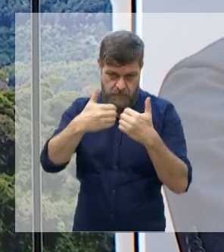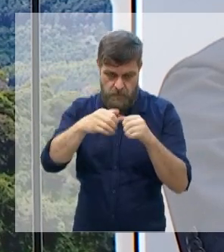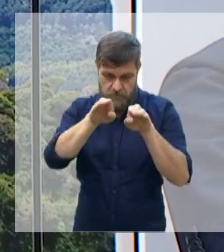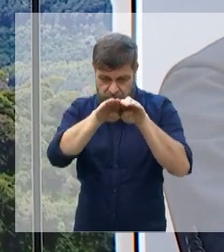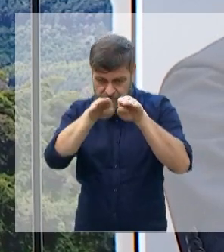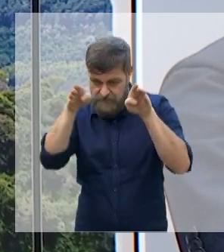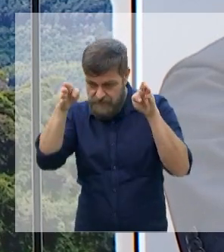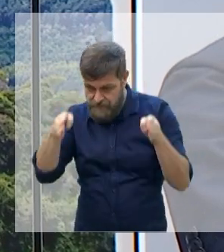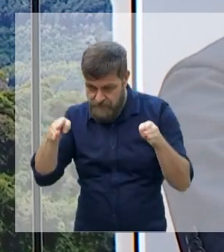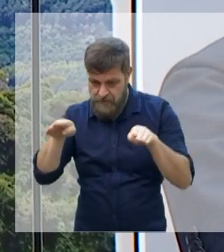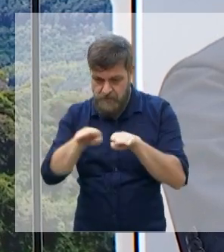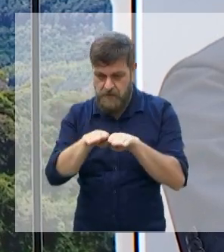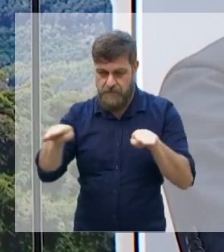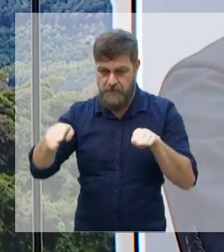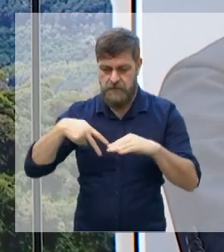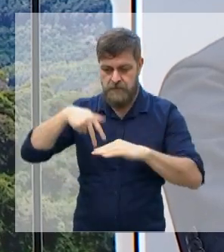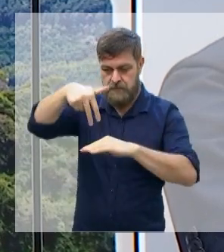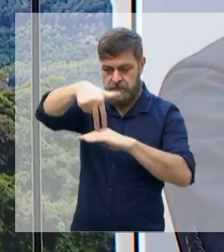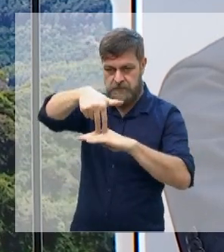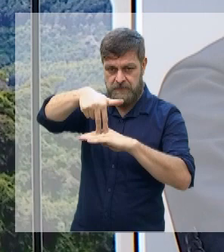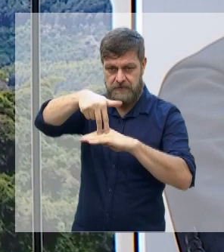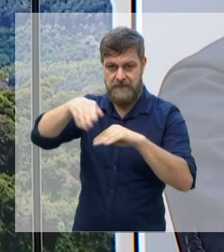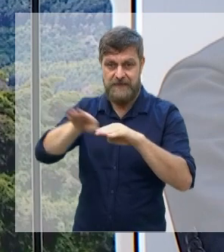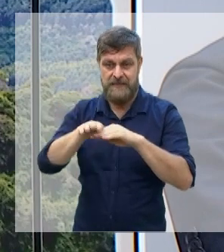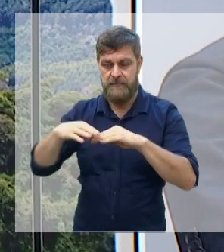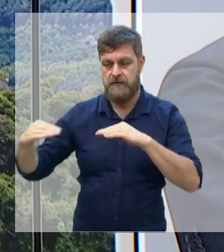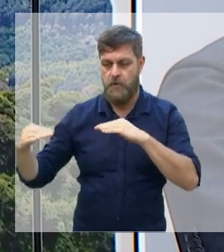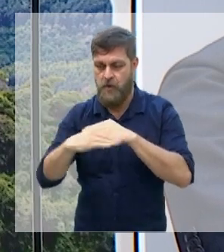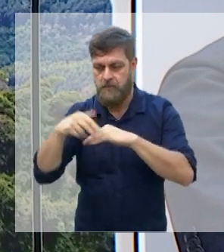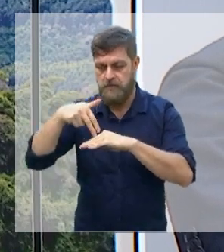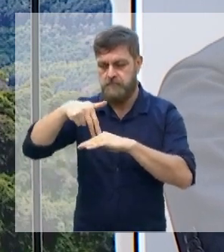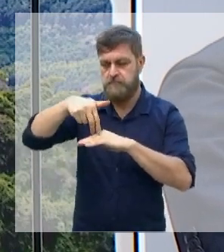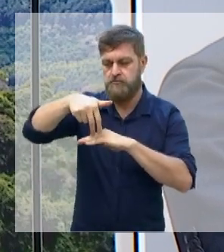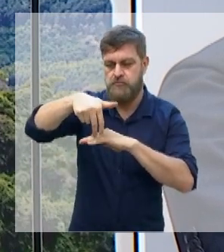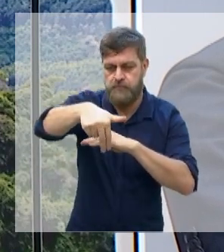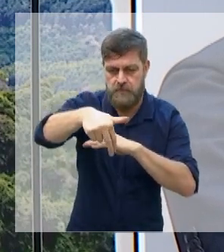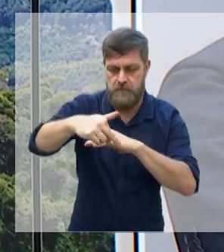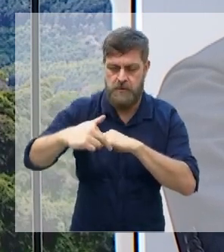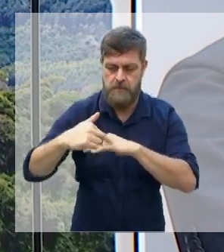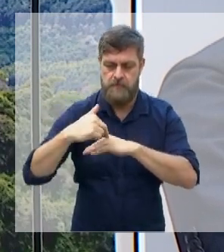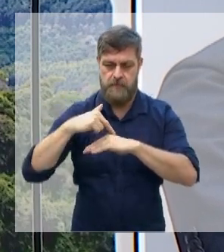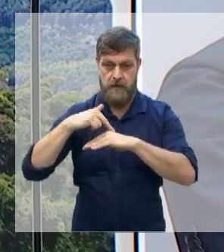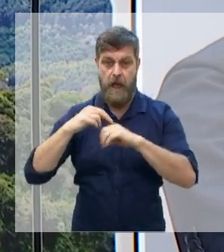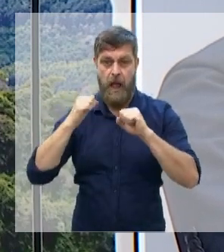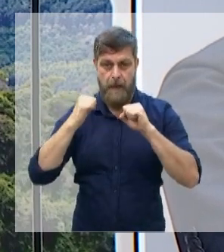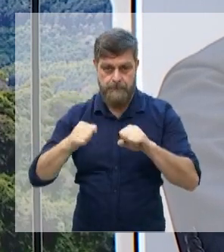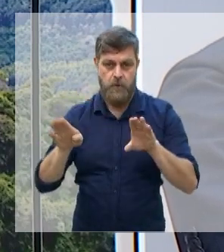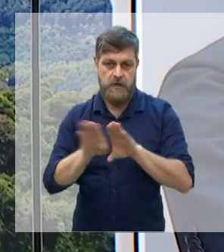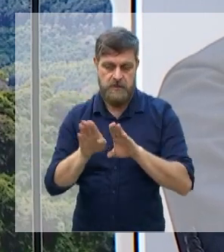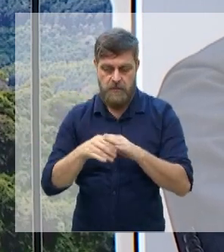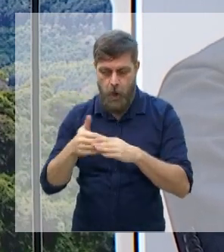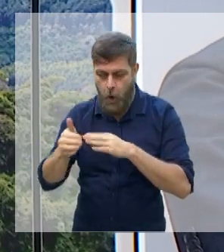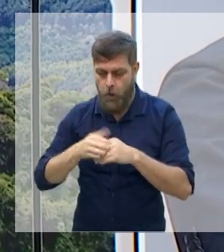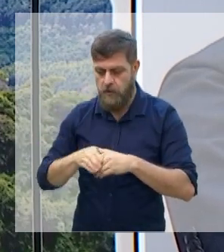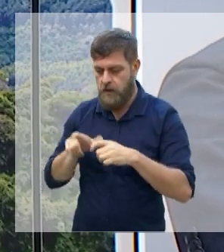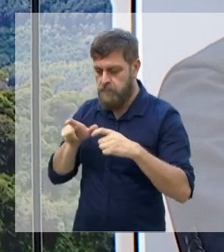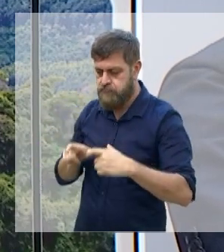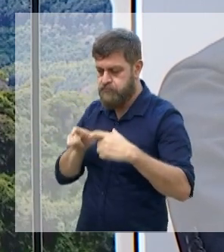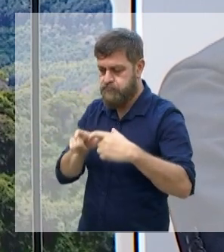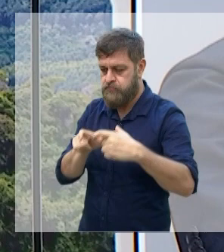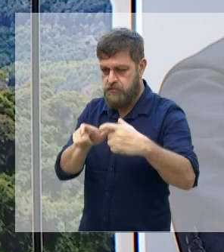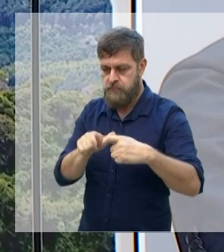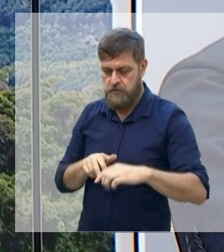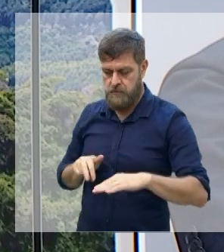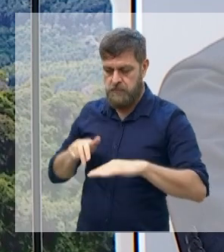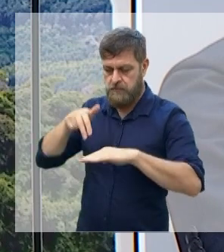vai ter o que a gente chama de descarga de passageiros né passageiros poderão desembarcar em algumas estações para poder pegar os